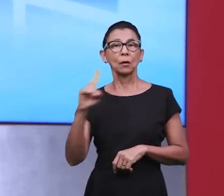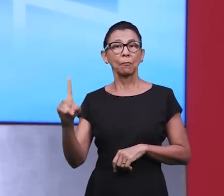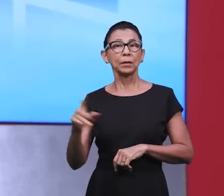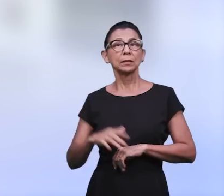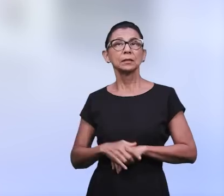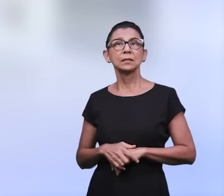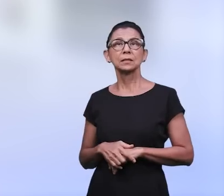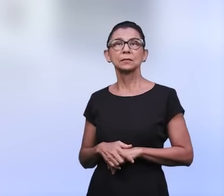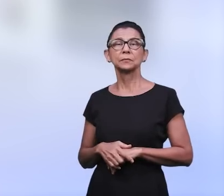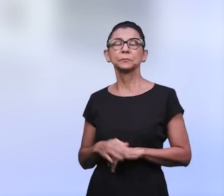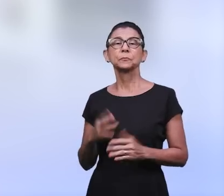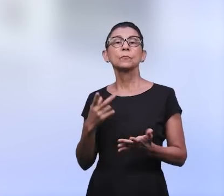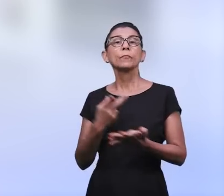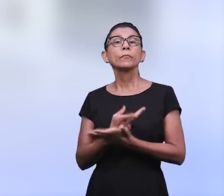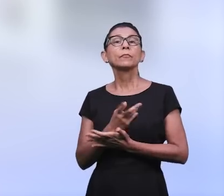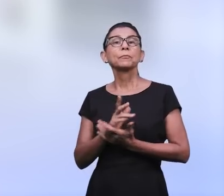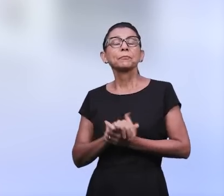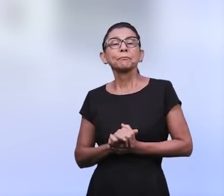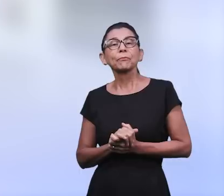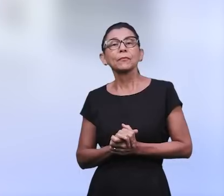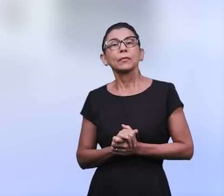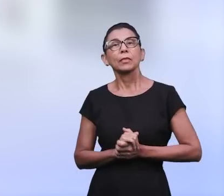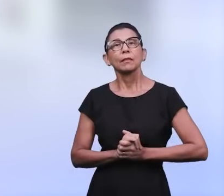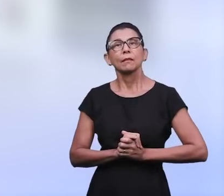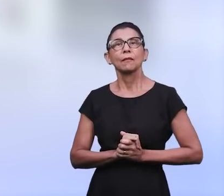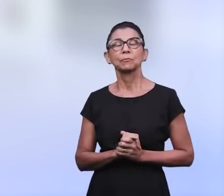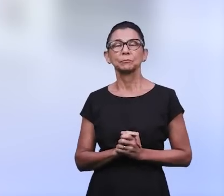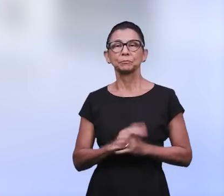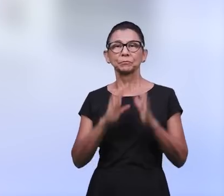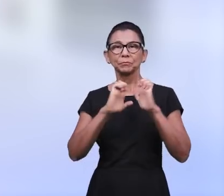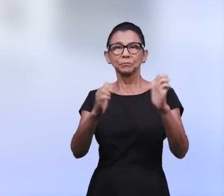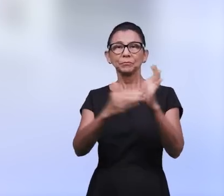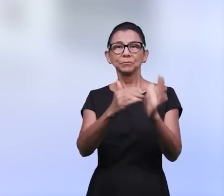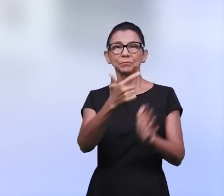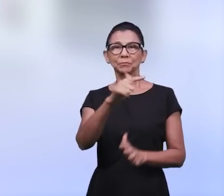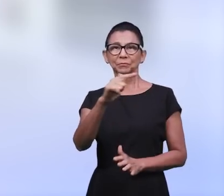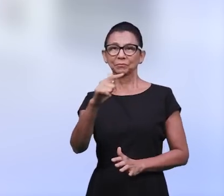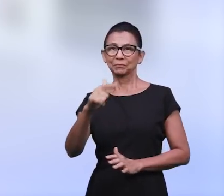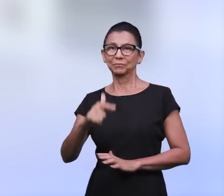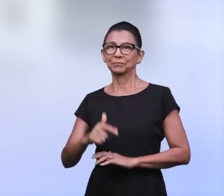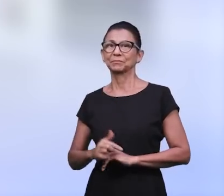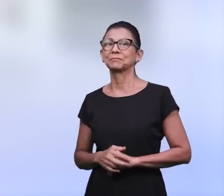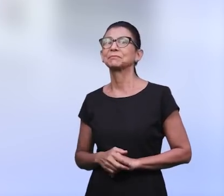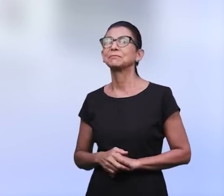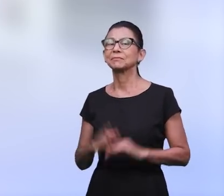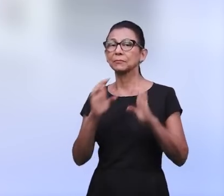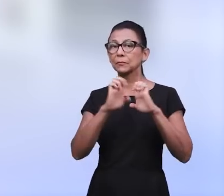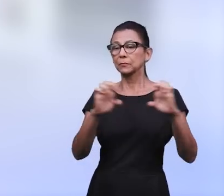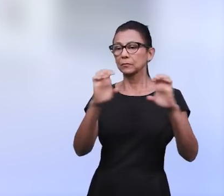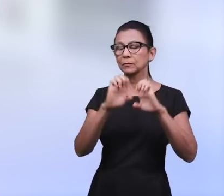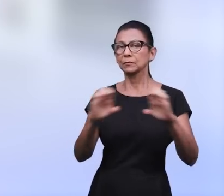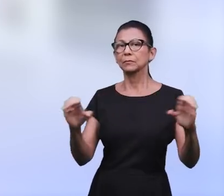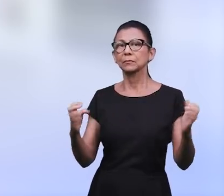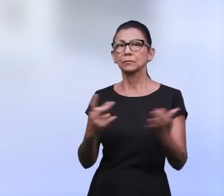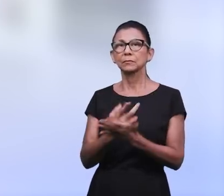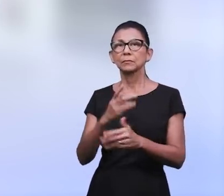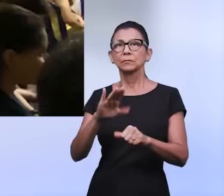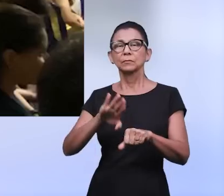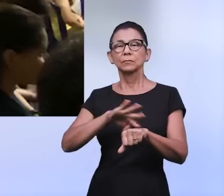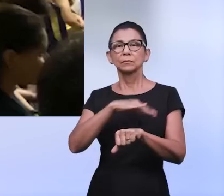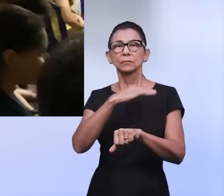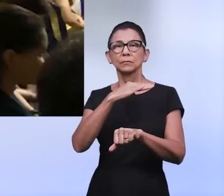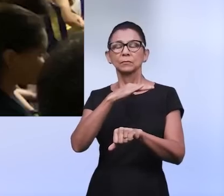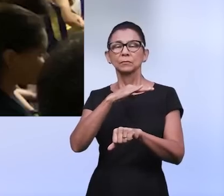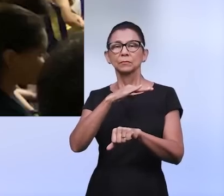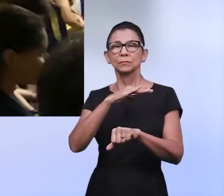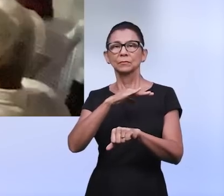Roque de Minas, foi realizada ali a primeira edição do projeto Evangelho Sem Fronteiras. A evangelização se deu durante o dia e